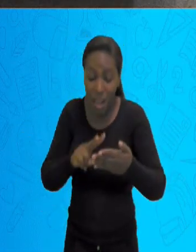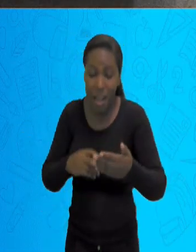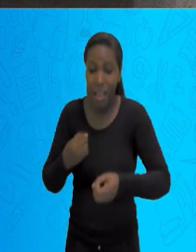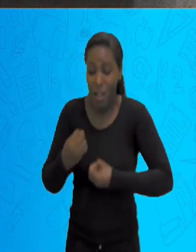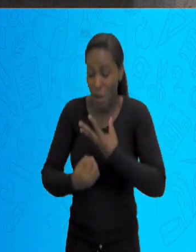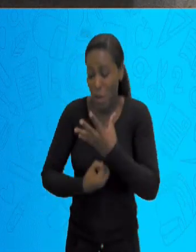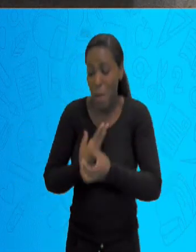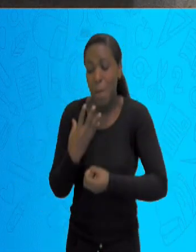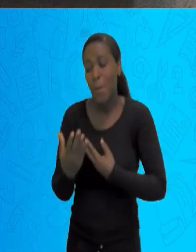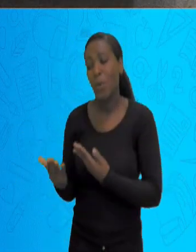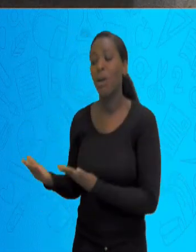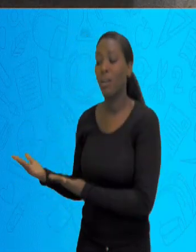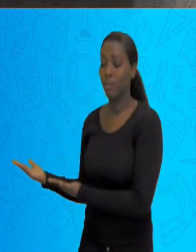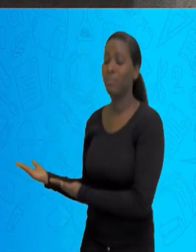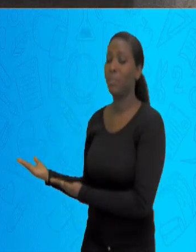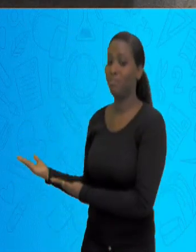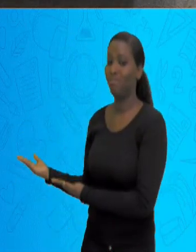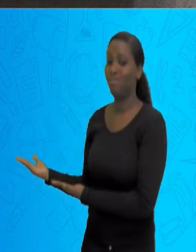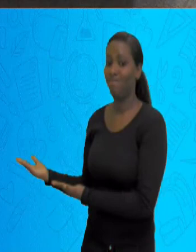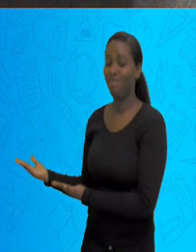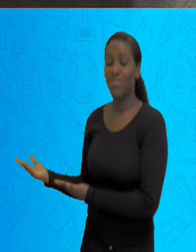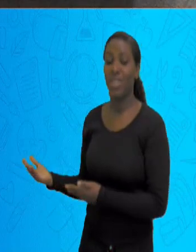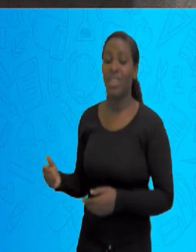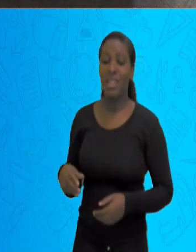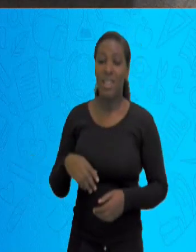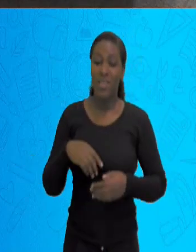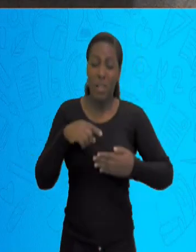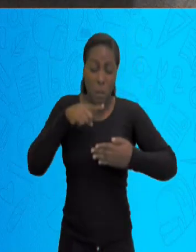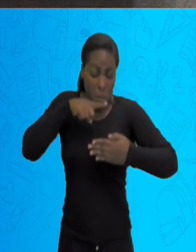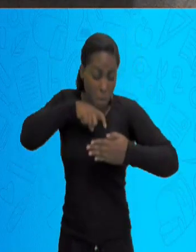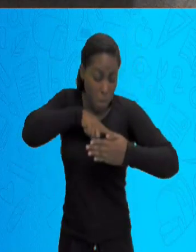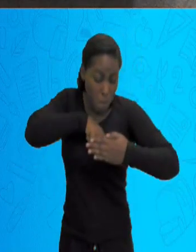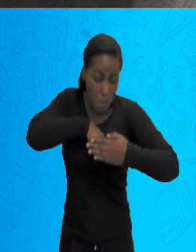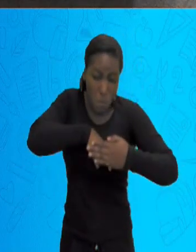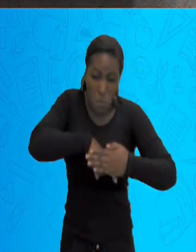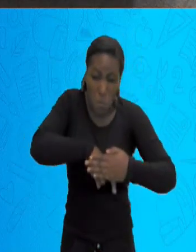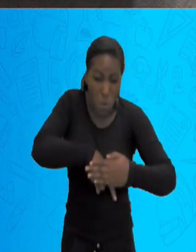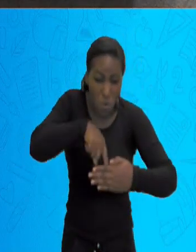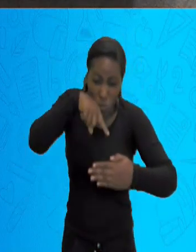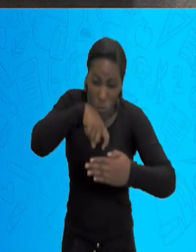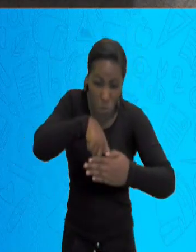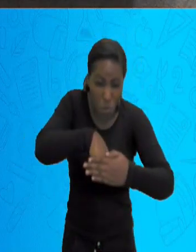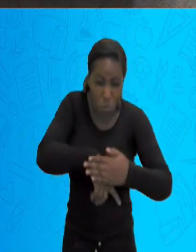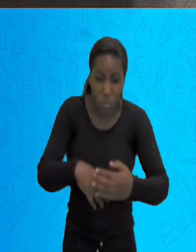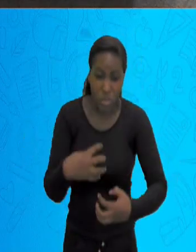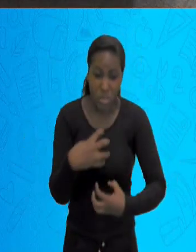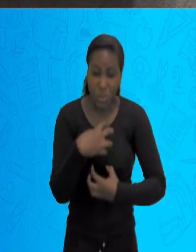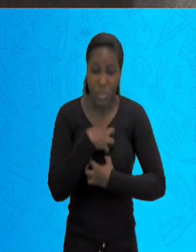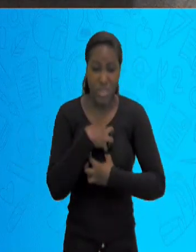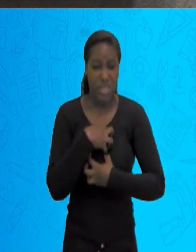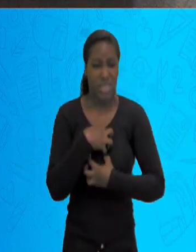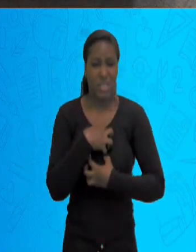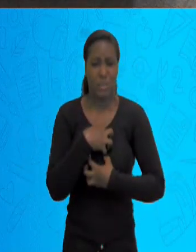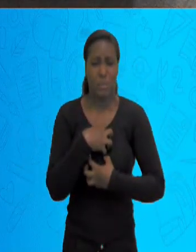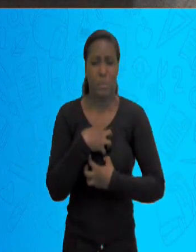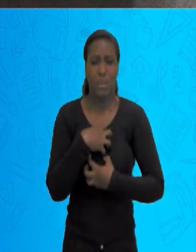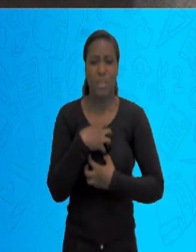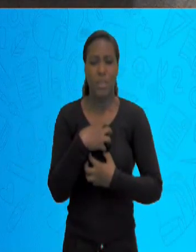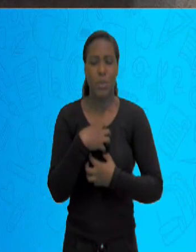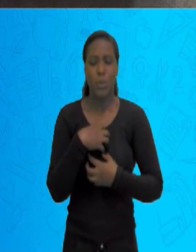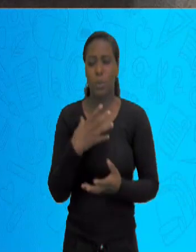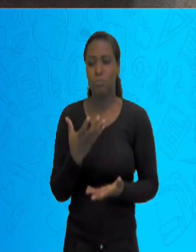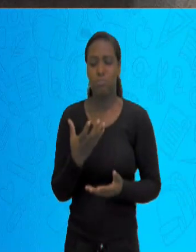poema descreve com tanta profundidade, passo a passo, o que o